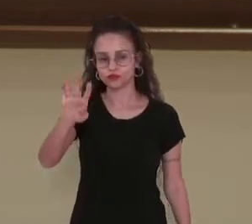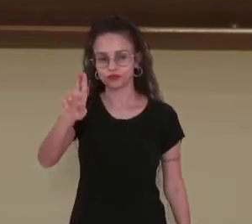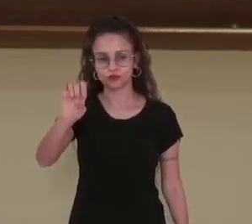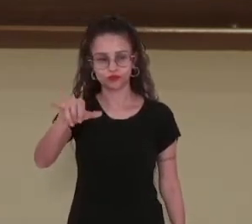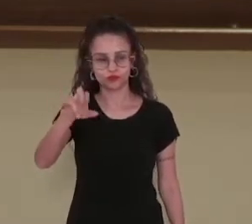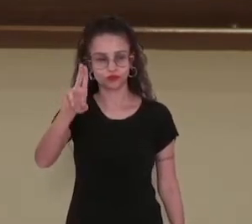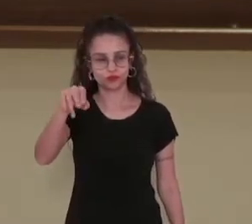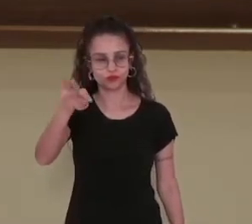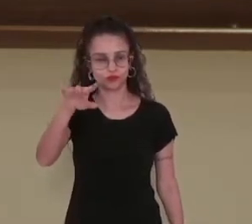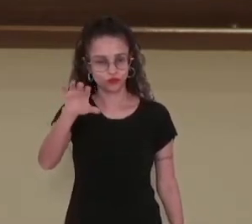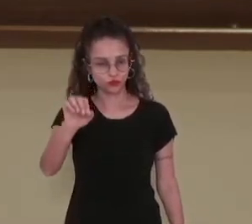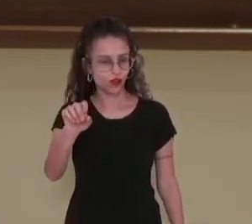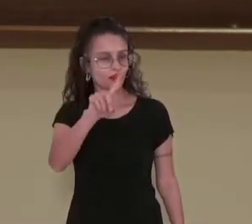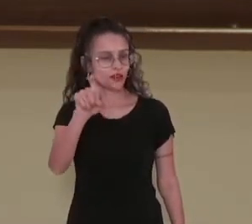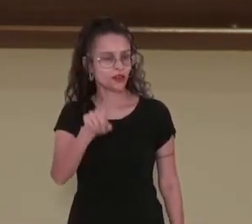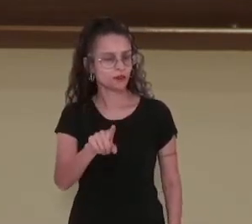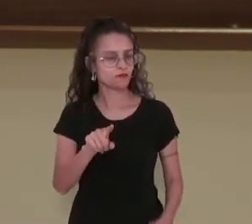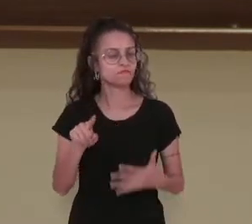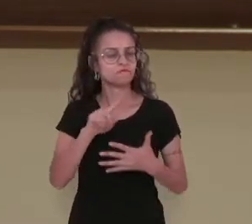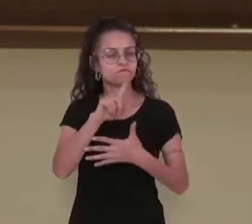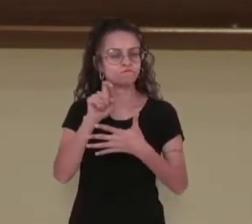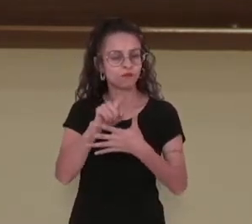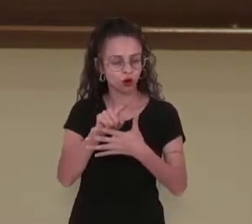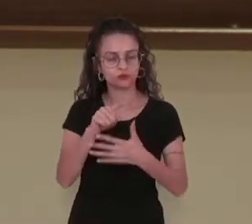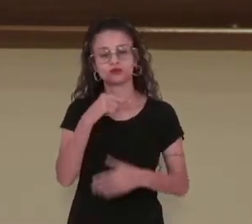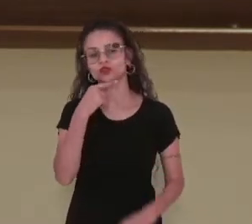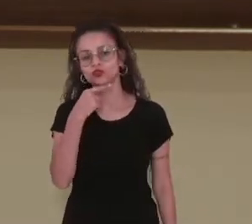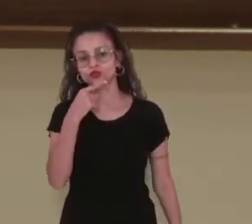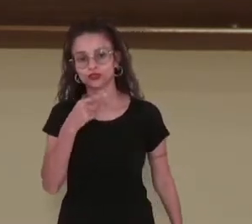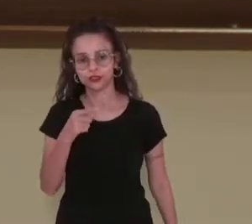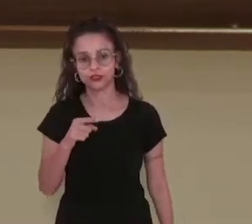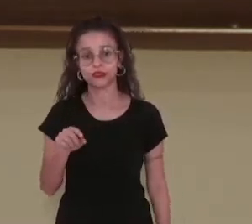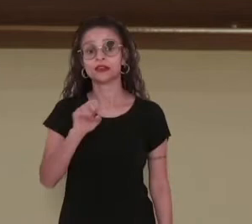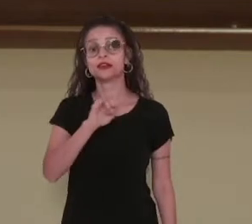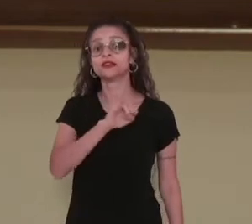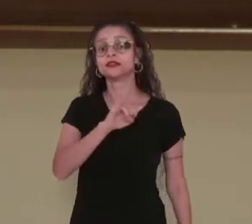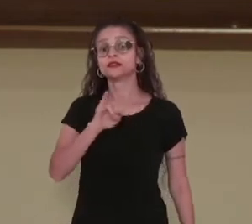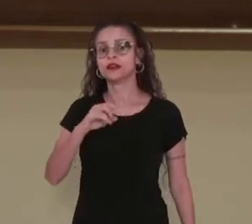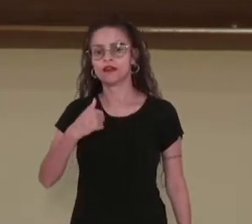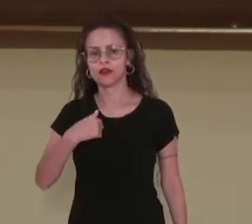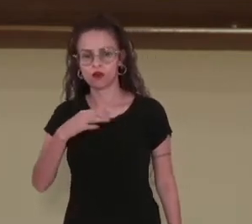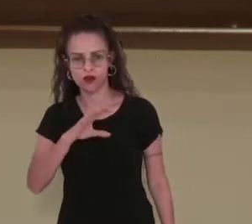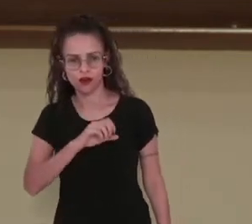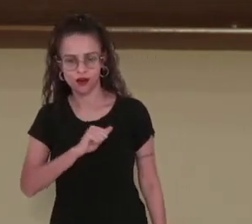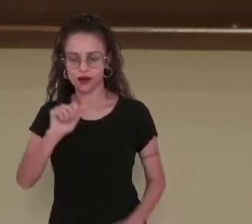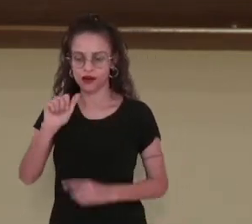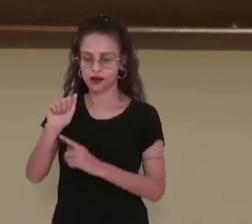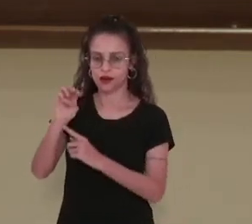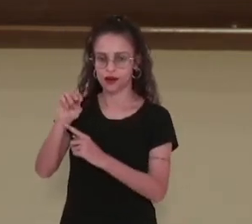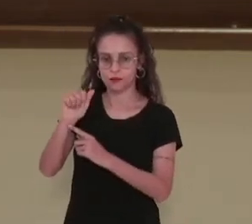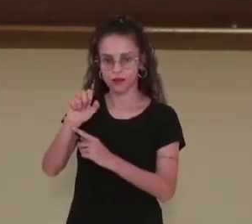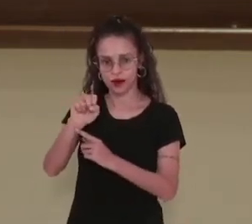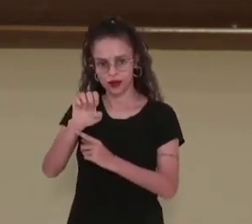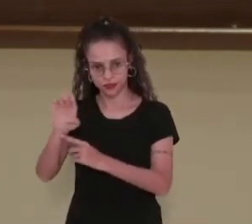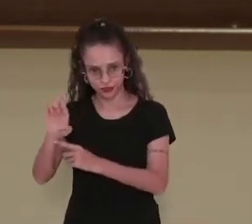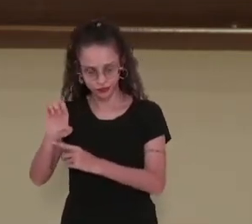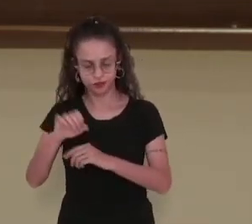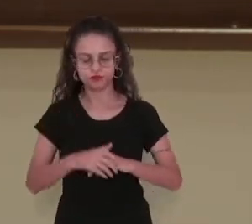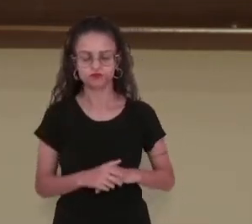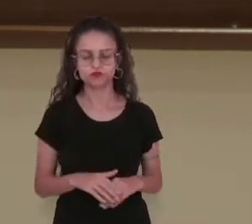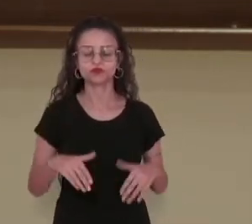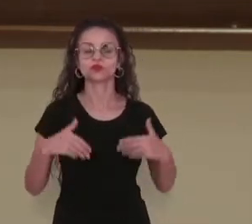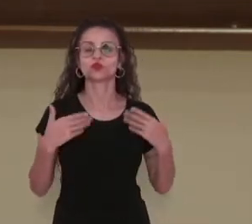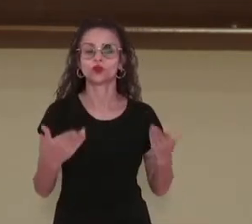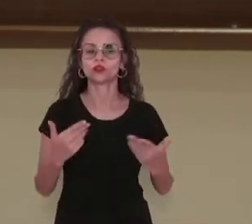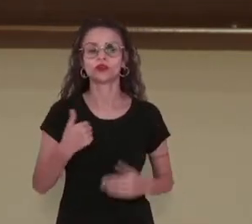ideia de hipótese, uma dúvida. Se eu amasse, é o imperfeito do subjuntivo. Quando